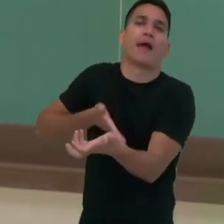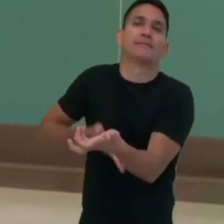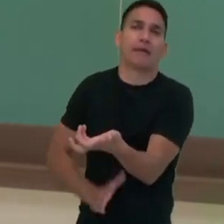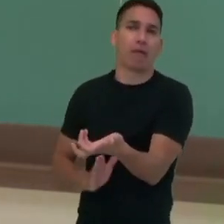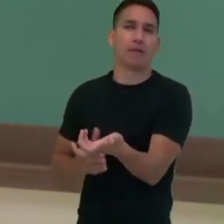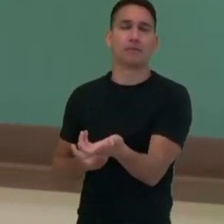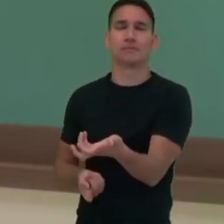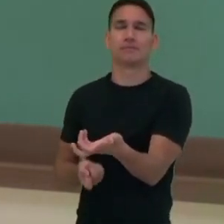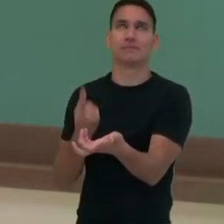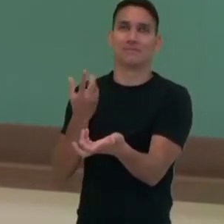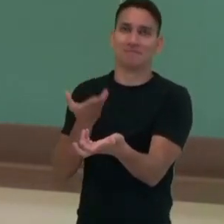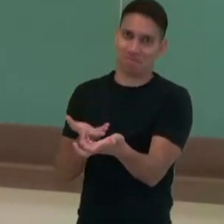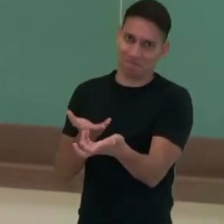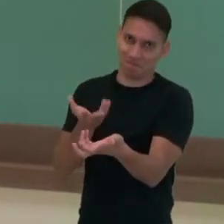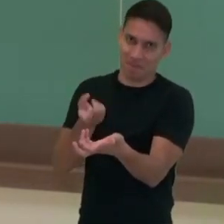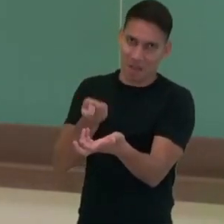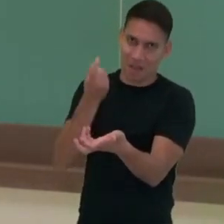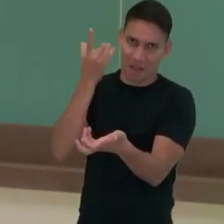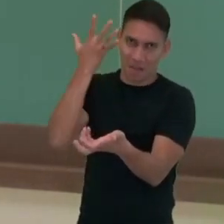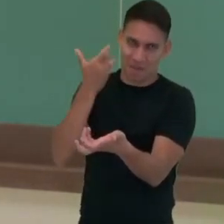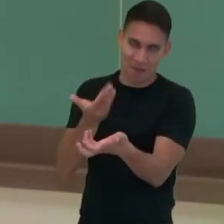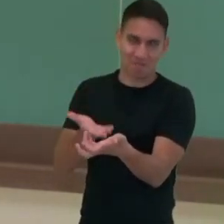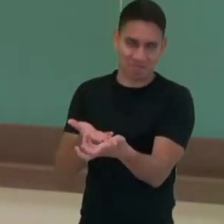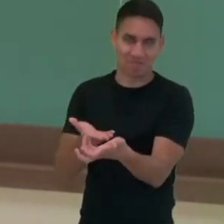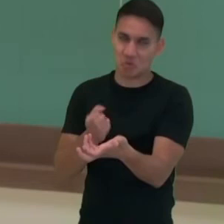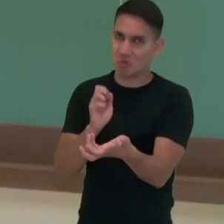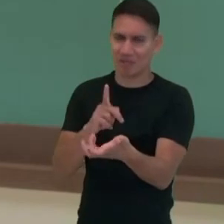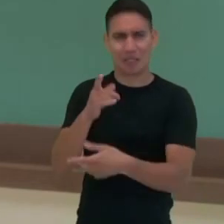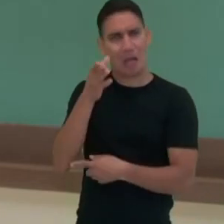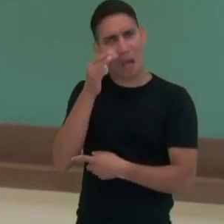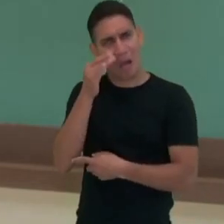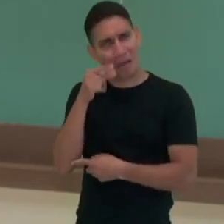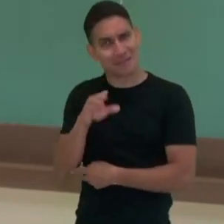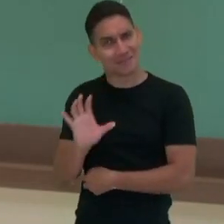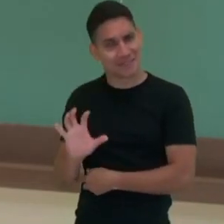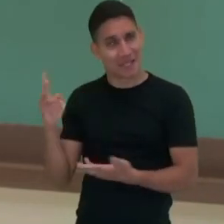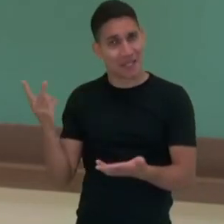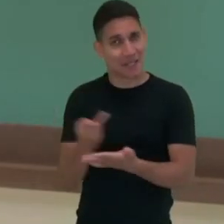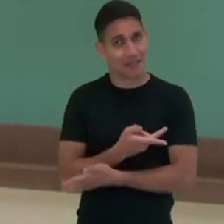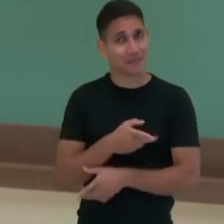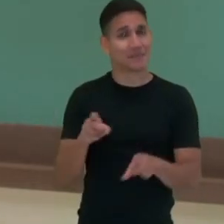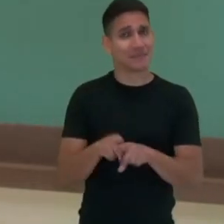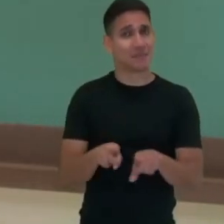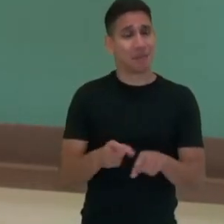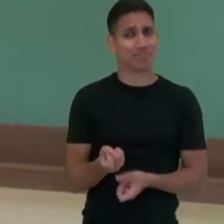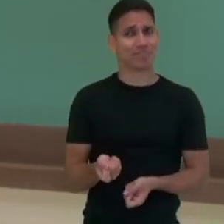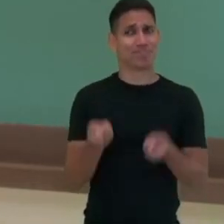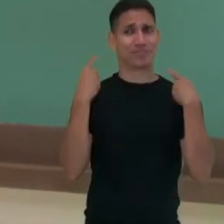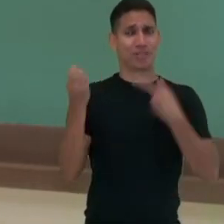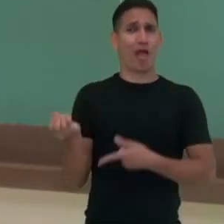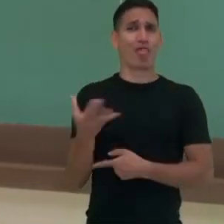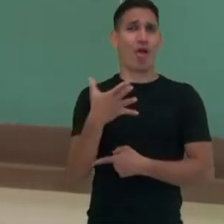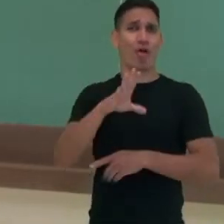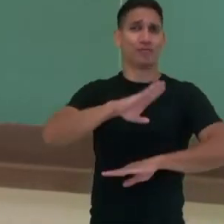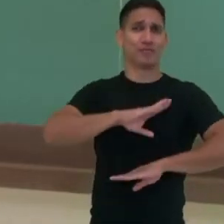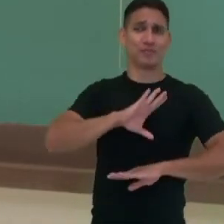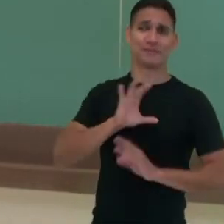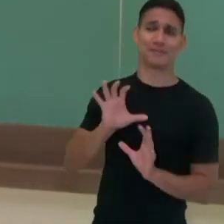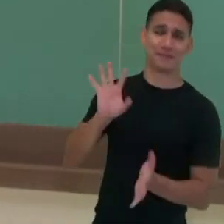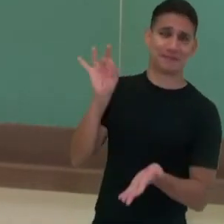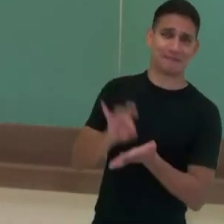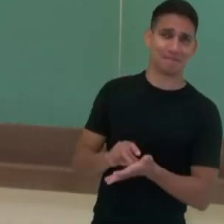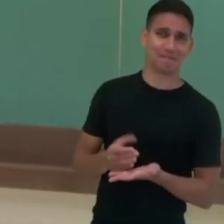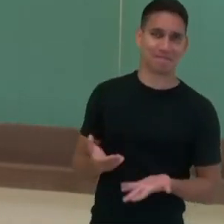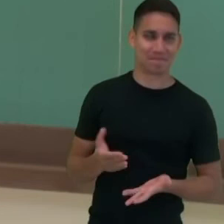né, daquele animal, né? Beleza? Curioso, né? E ao mesmo tempo inusitado esse fato, né?